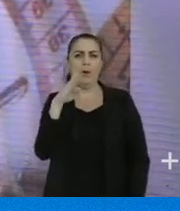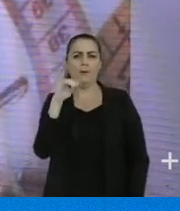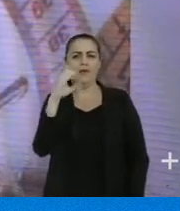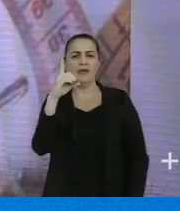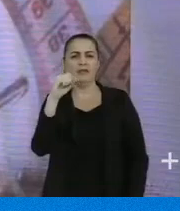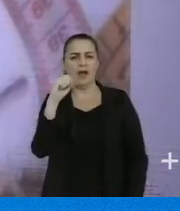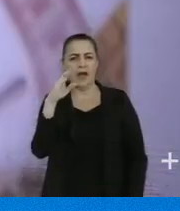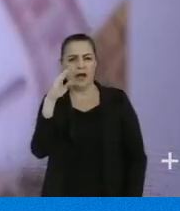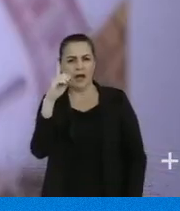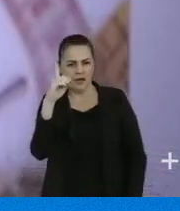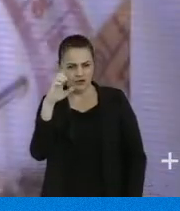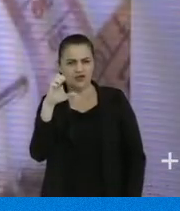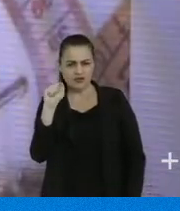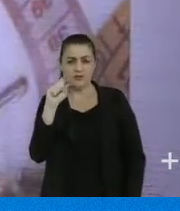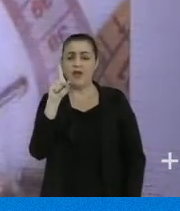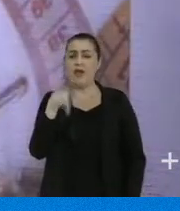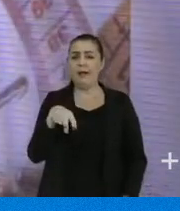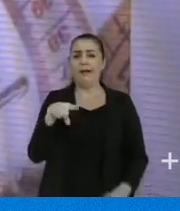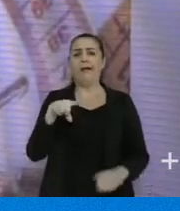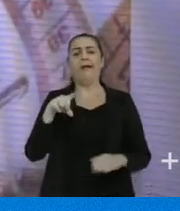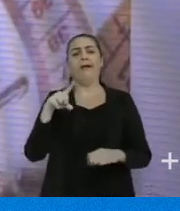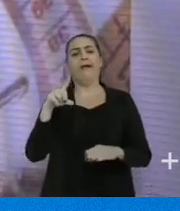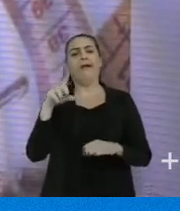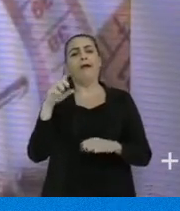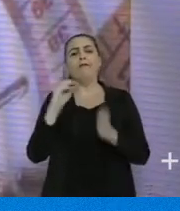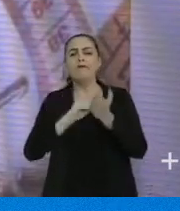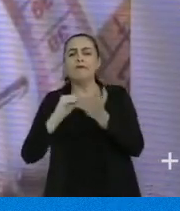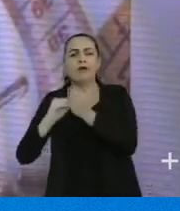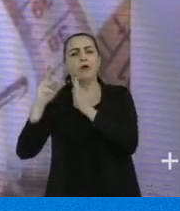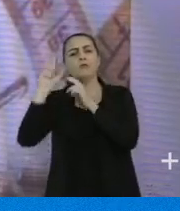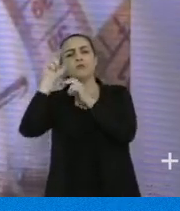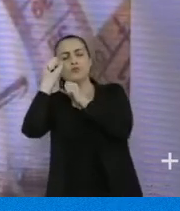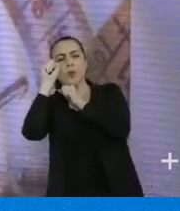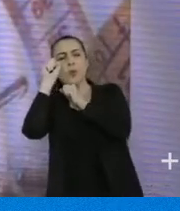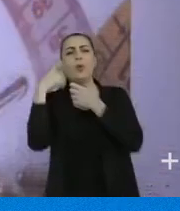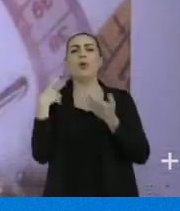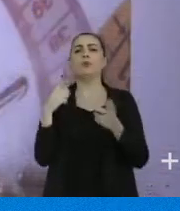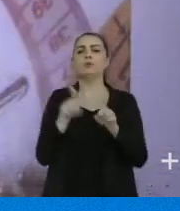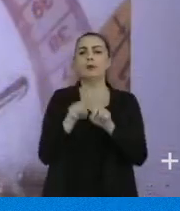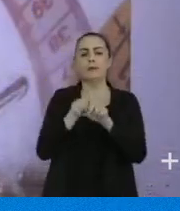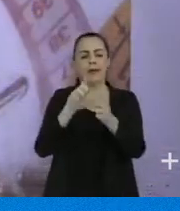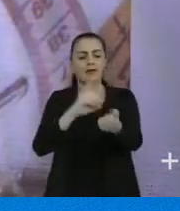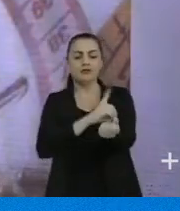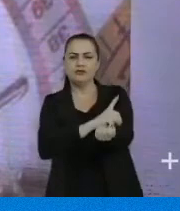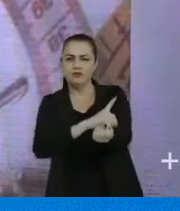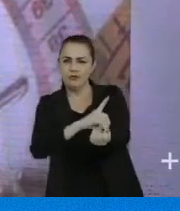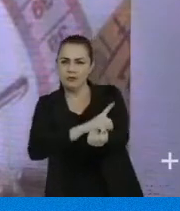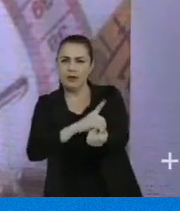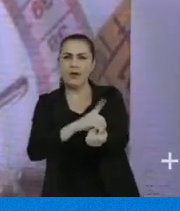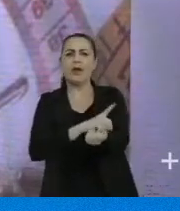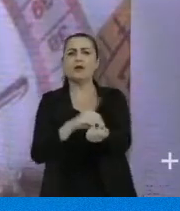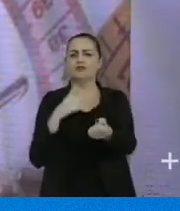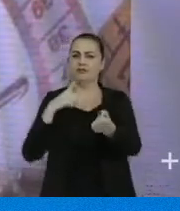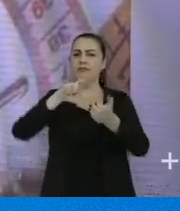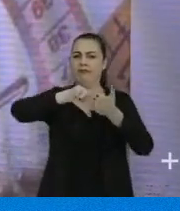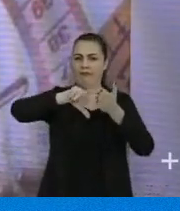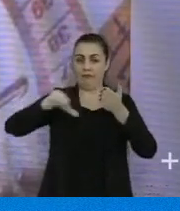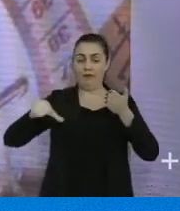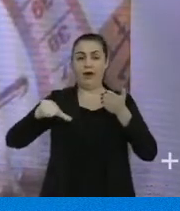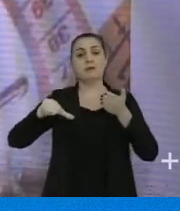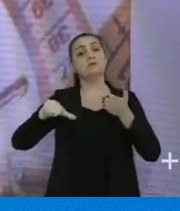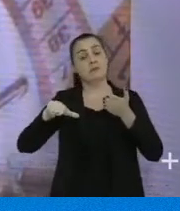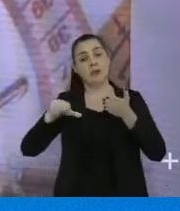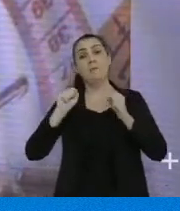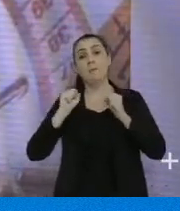doença articular. Então, quando tem o IMC de 27 e um desses aspectos, também pode tratar